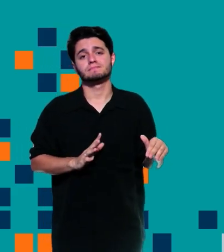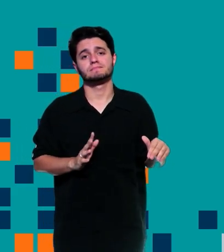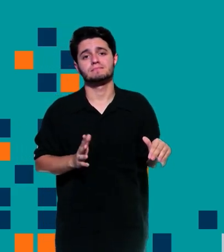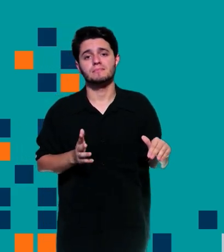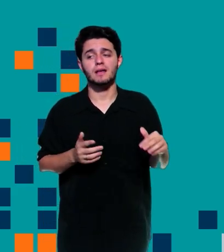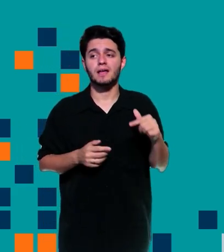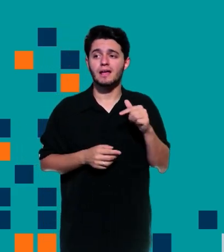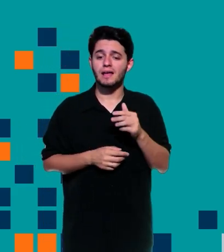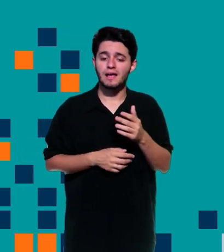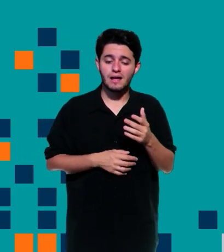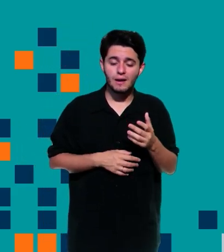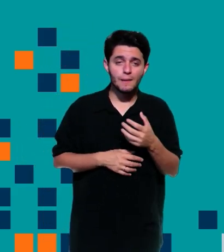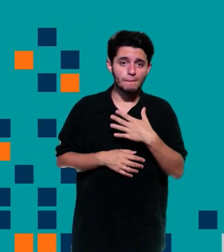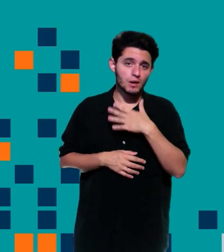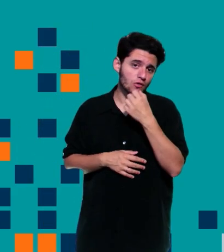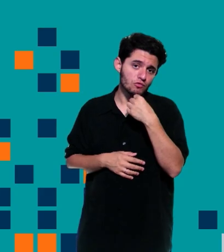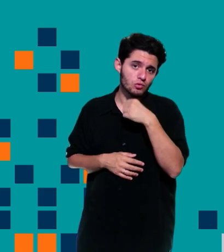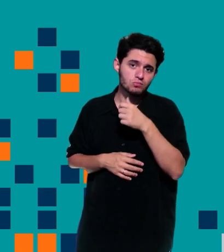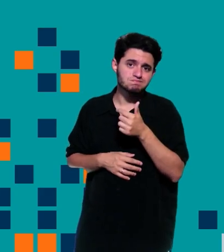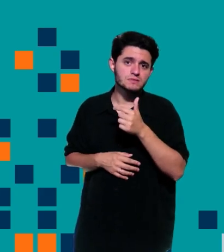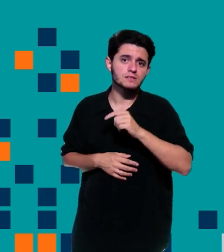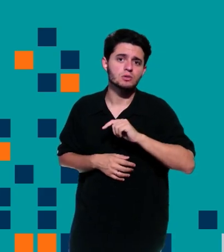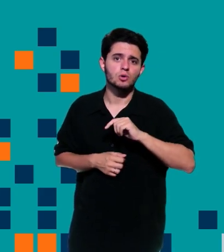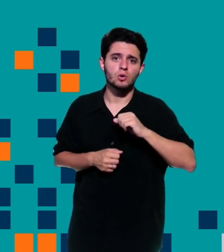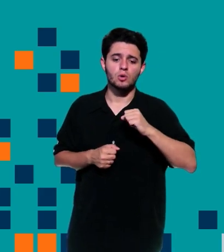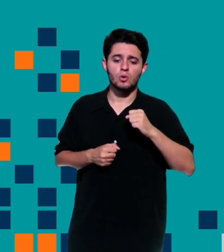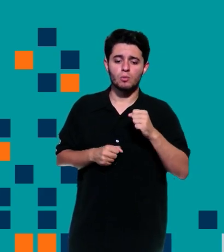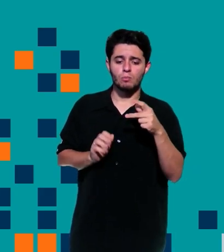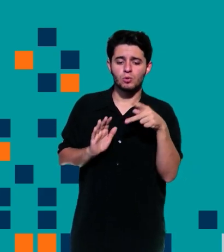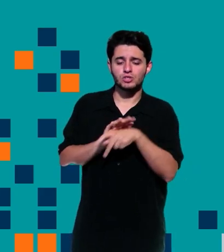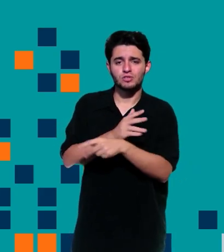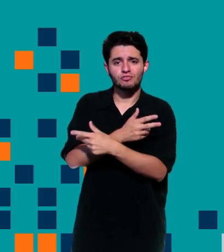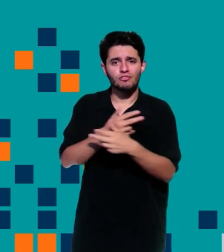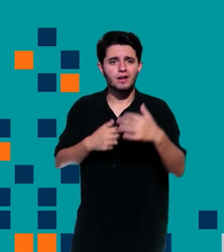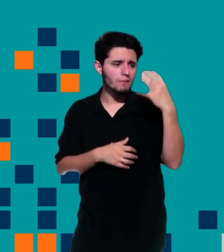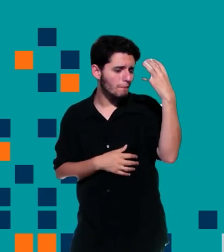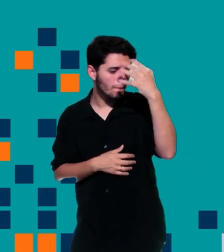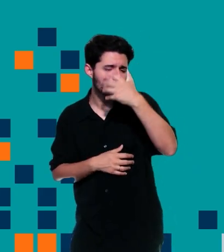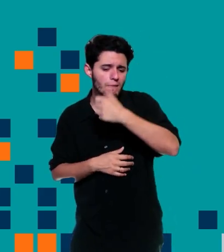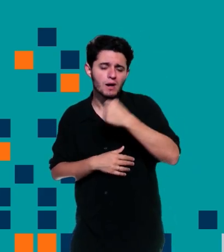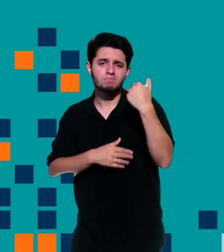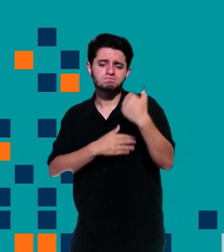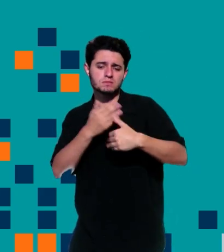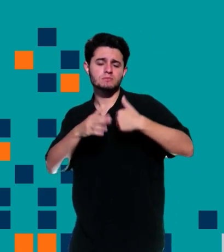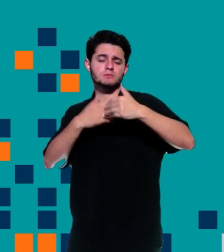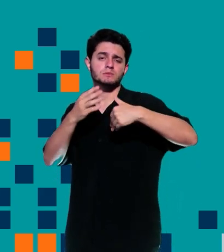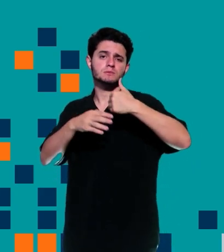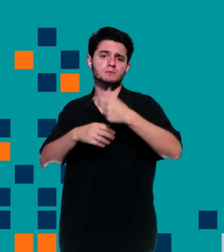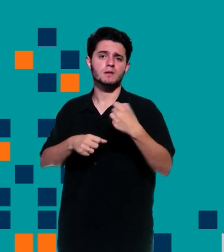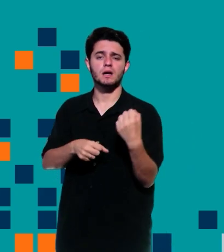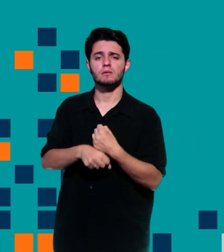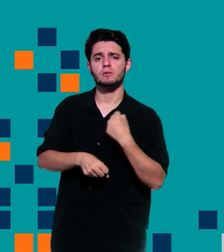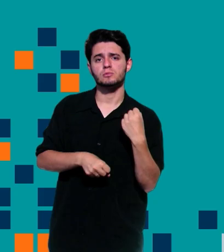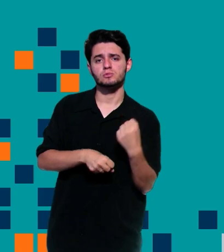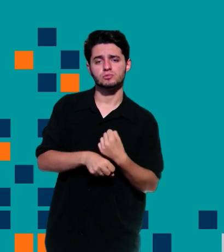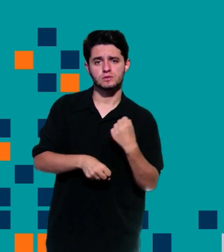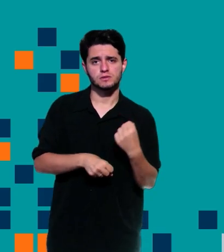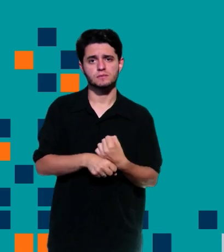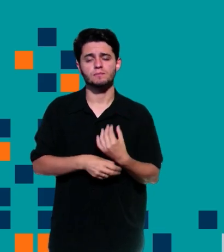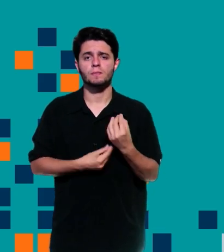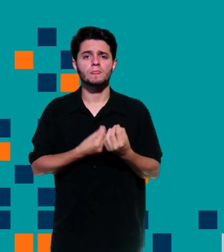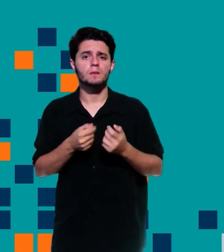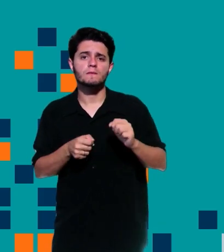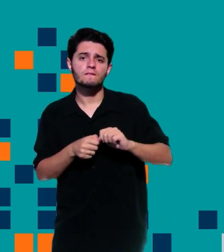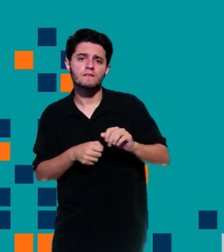desenvolveu uma estrutura dessa, né? Uma esbeltez dessa, que já veio do pavilhão do Ibirapuera, né? Como é que faz